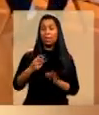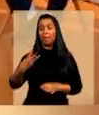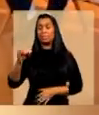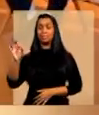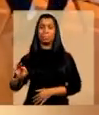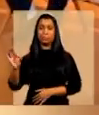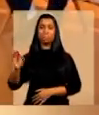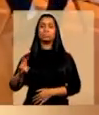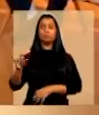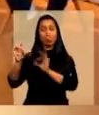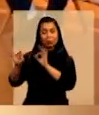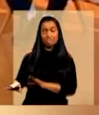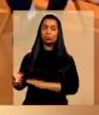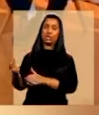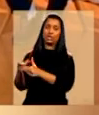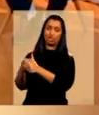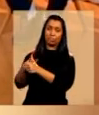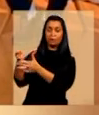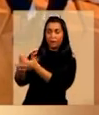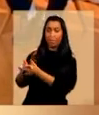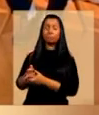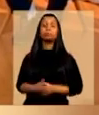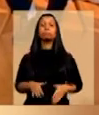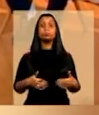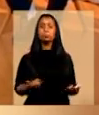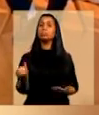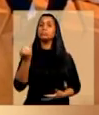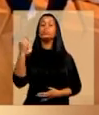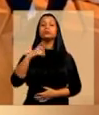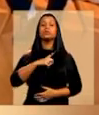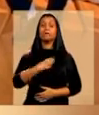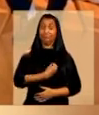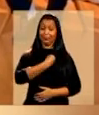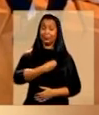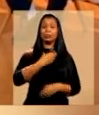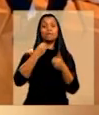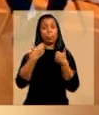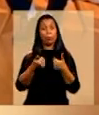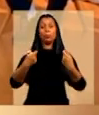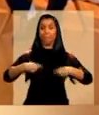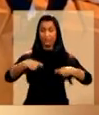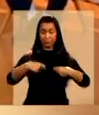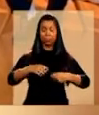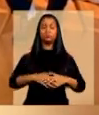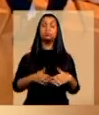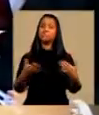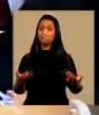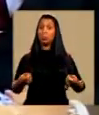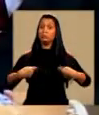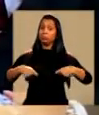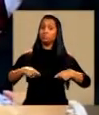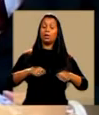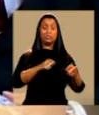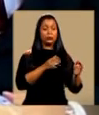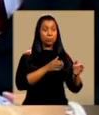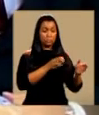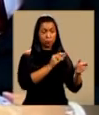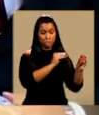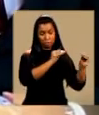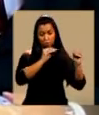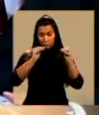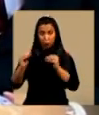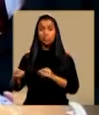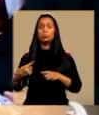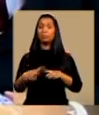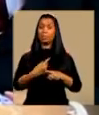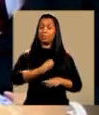e 30% você deixar para as suas dívidas. É até importante porque tem que ter a qualidade de vida, né? Então você tem que estar distribuindo mesmo